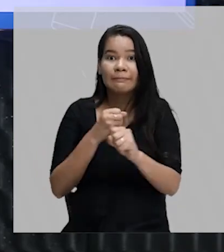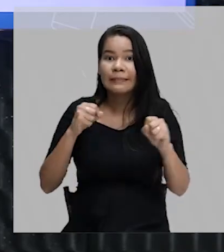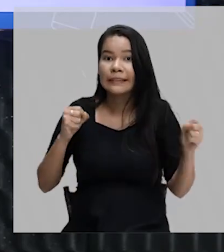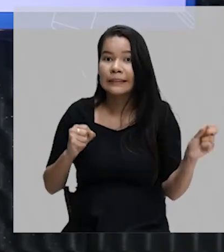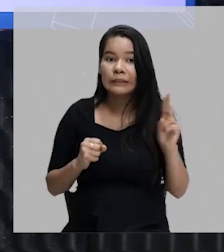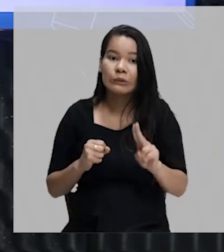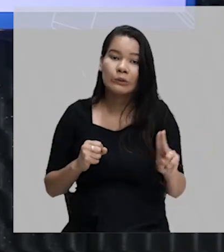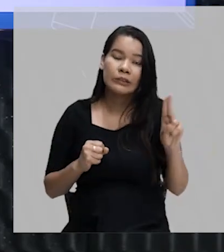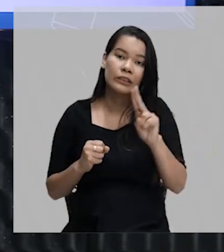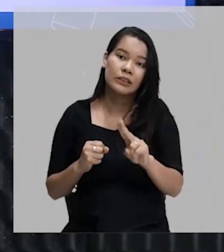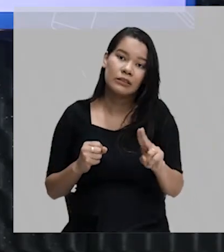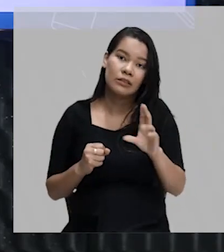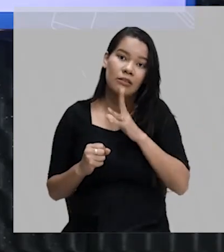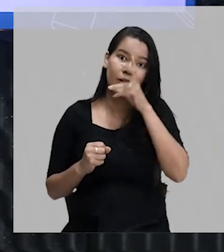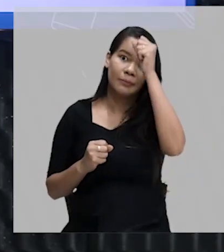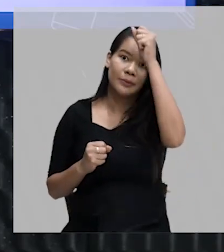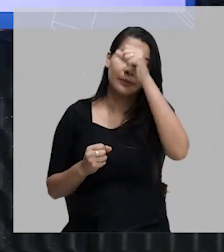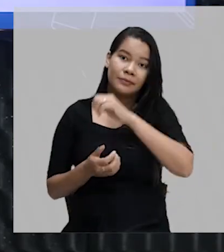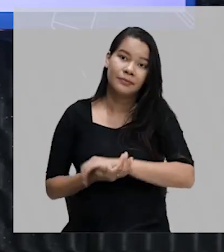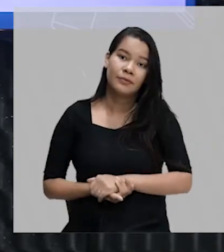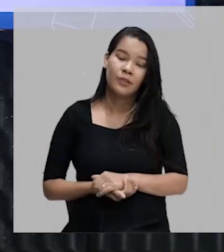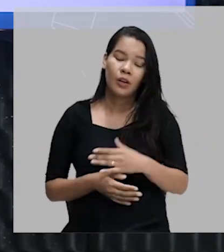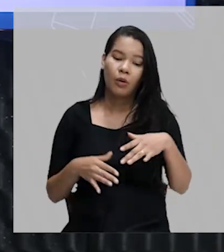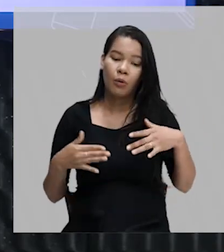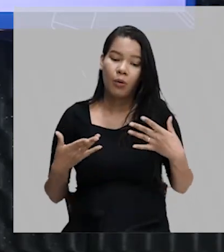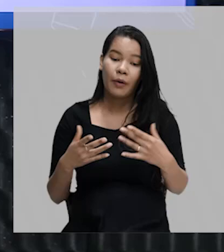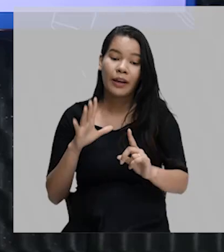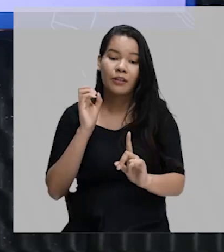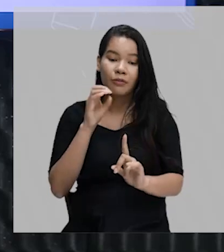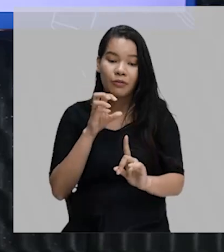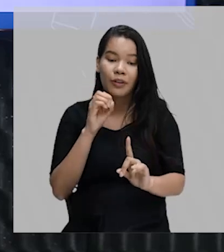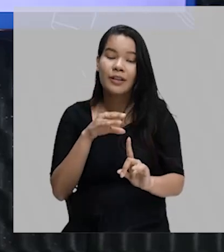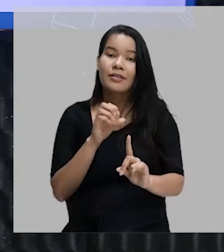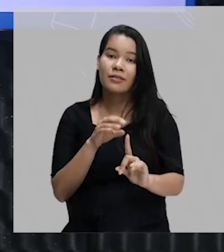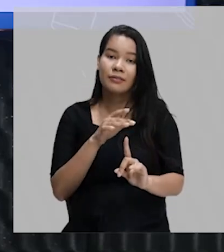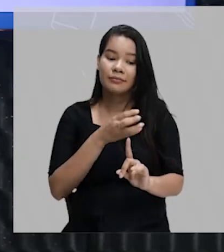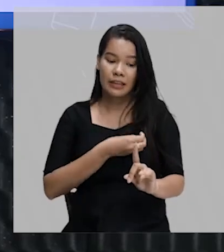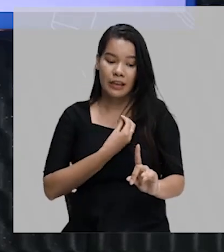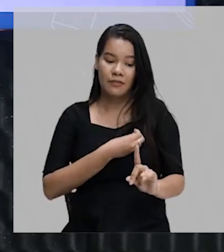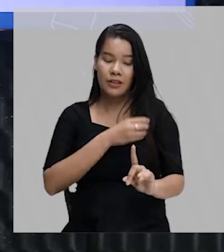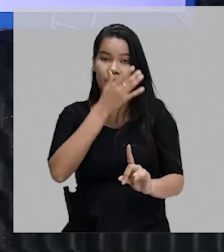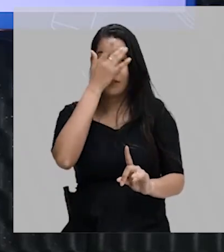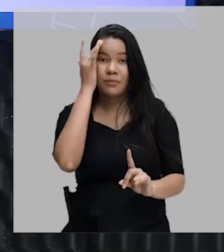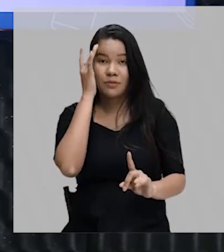tão rápido? Qual é a sua influência na vida pessoal?